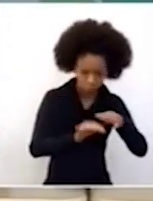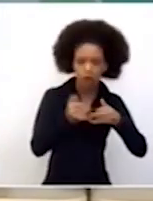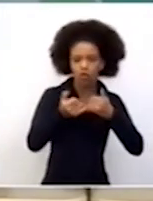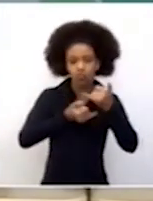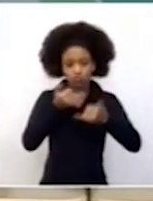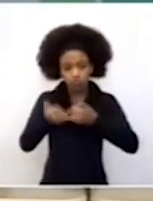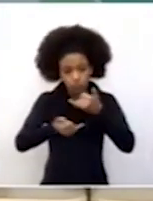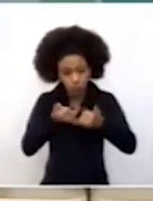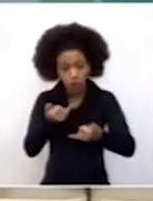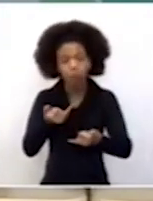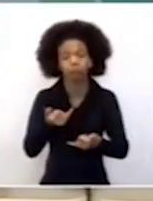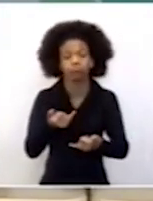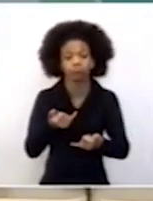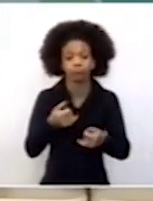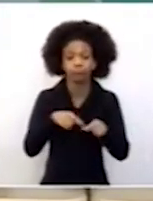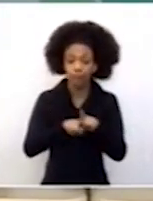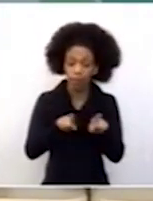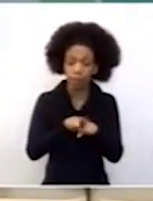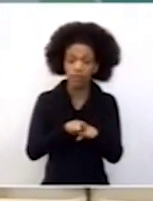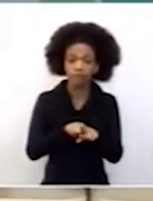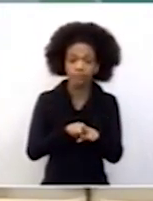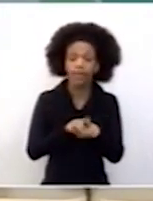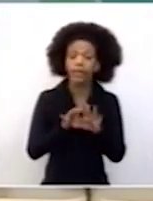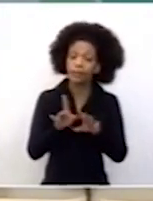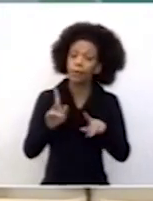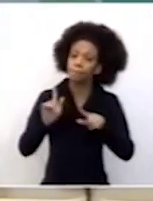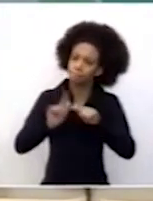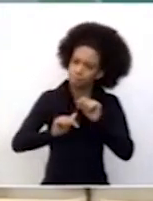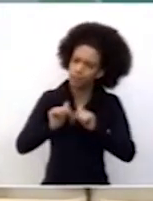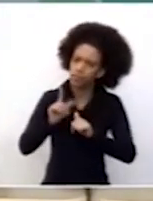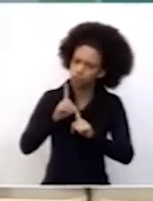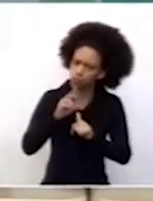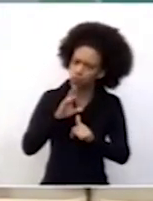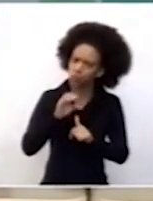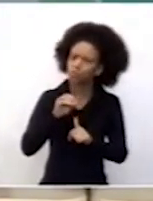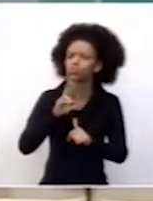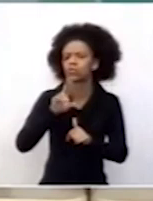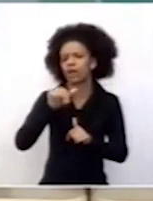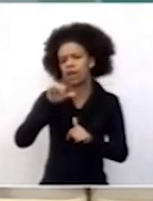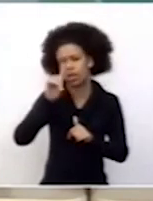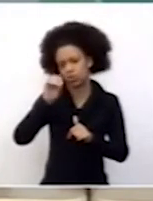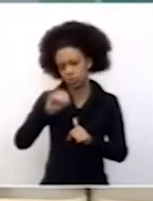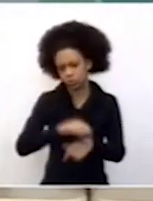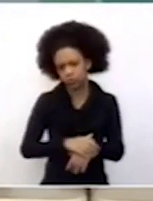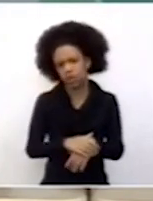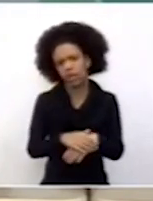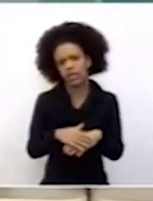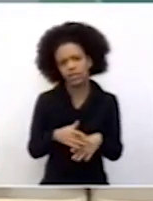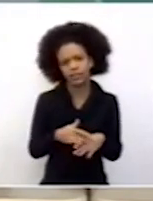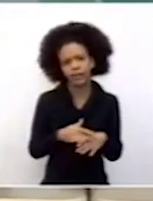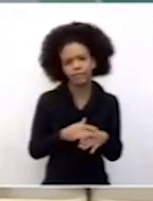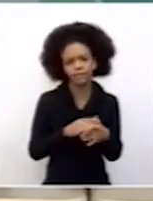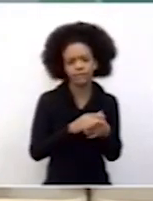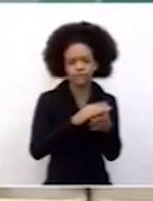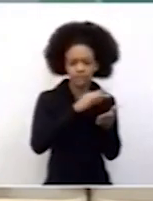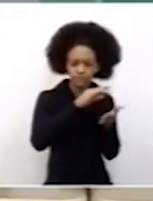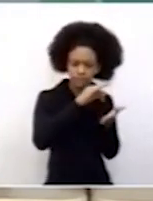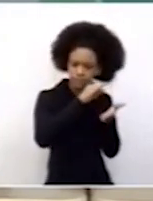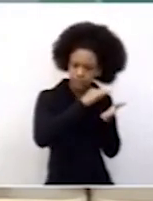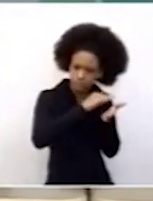tabuleiro. Esse material dourado apareceu também por outros professores. Parabéns. E fichas